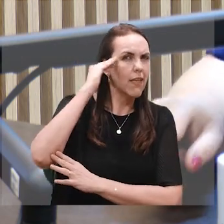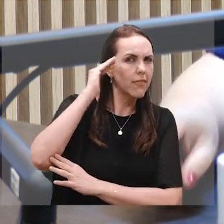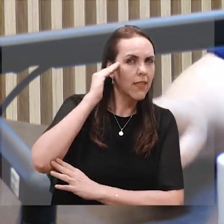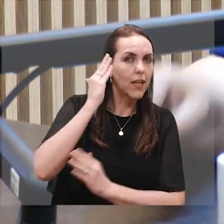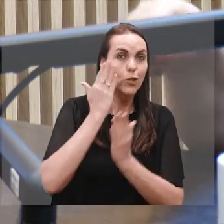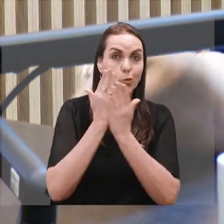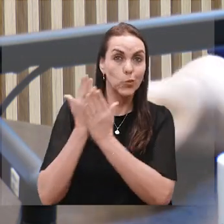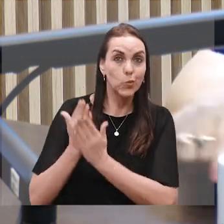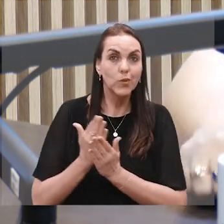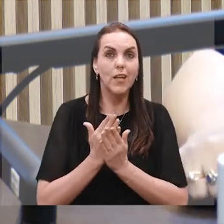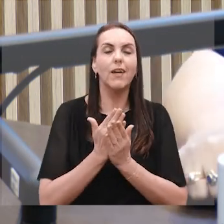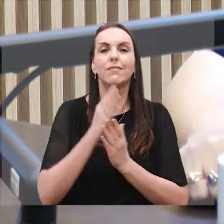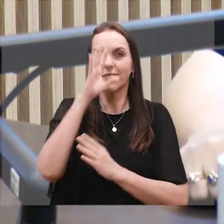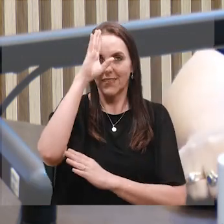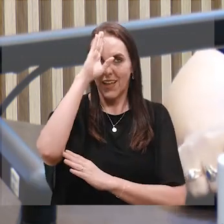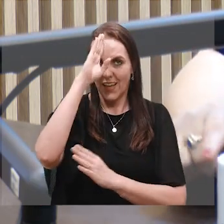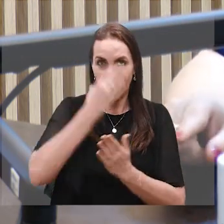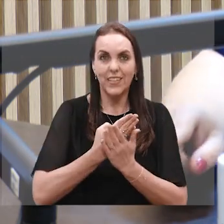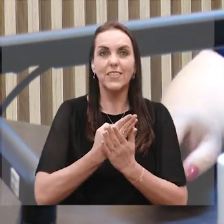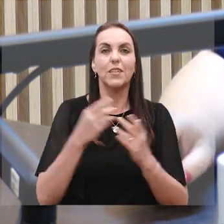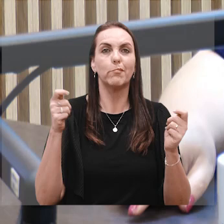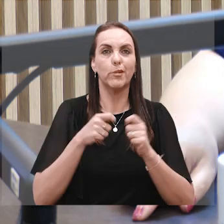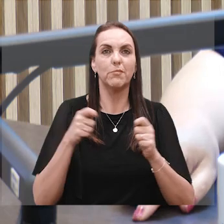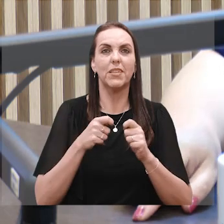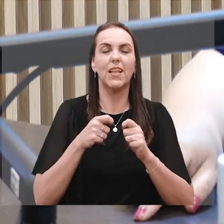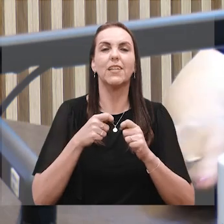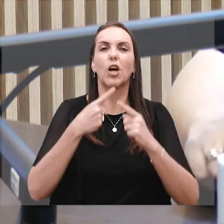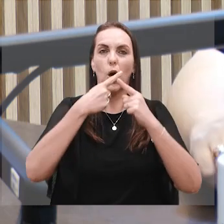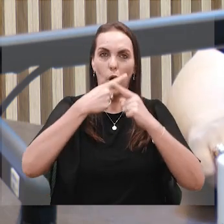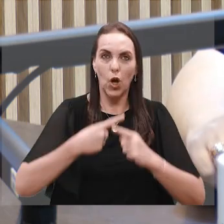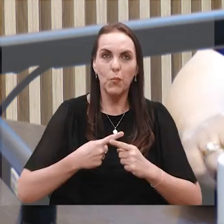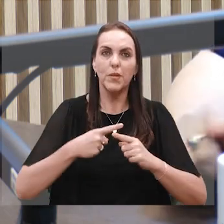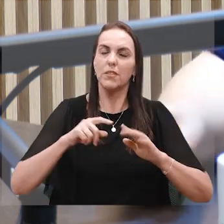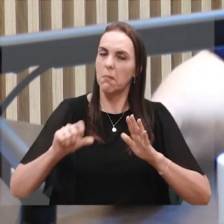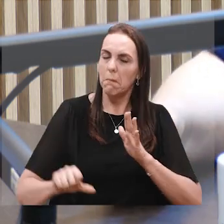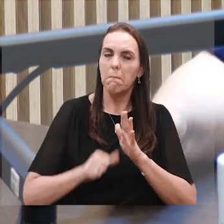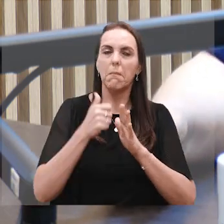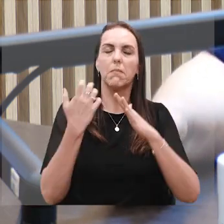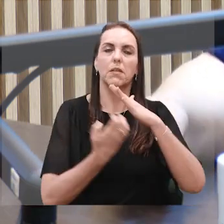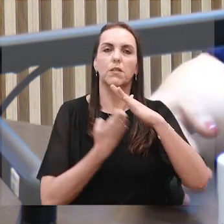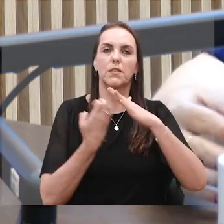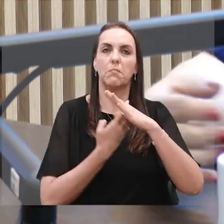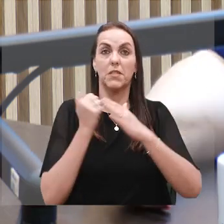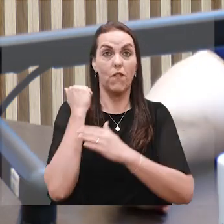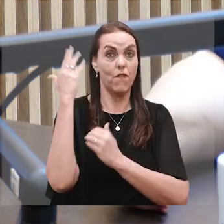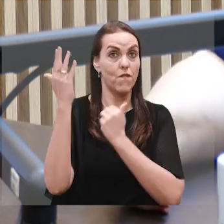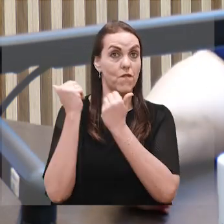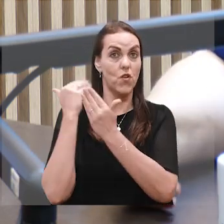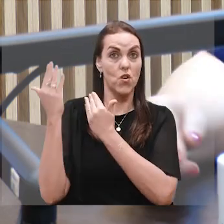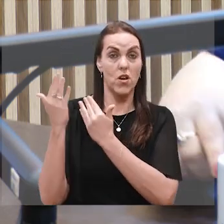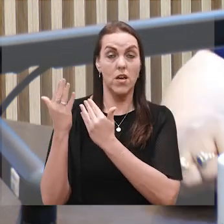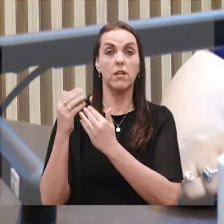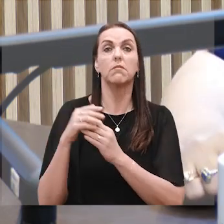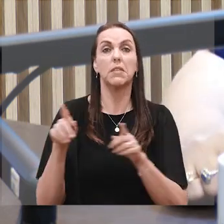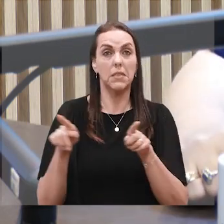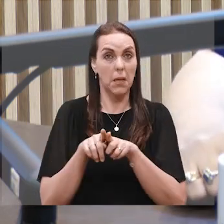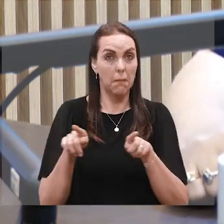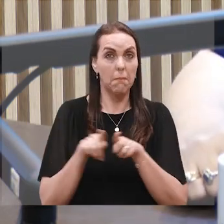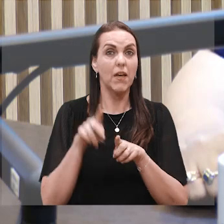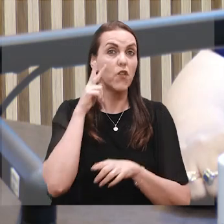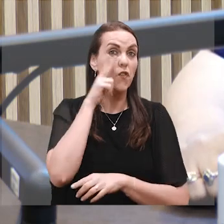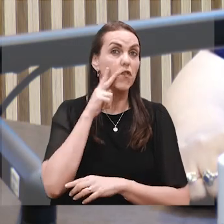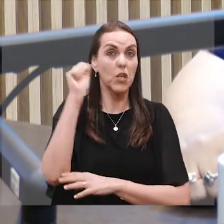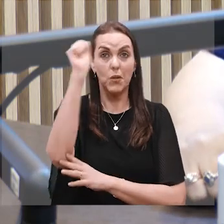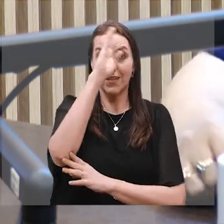estudar e acreditar que a gente pode conseguir e competir com as melhores empresas de fora e ser